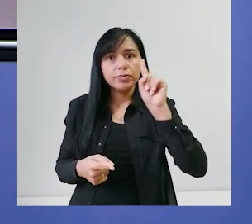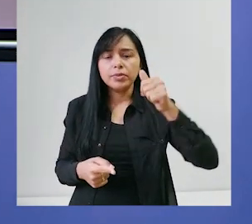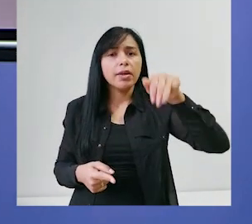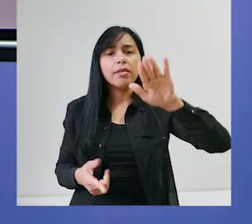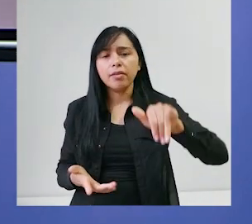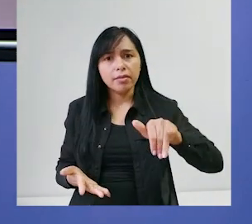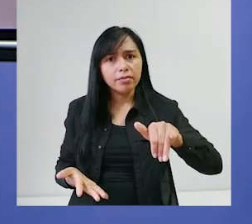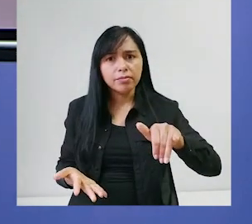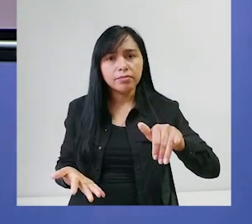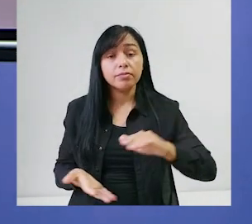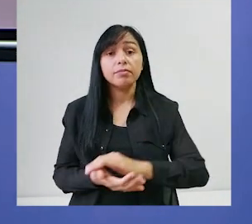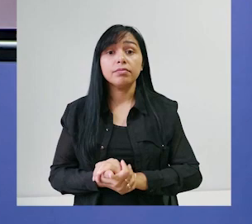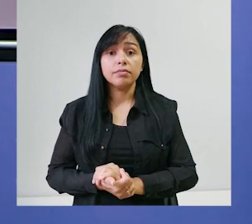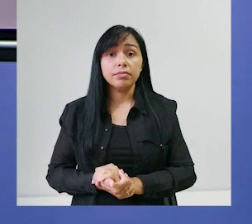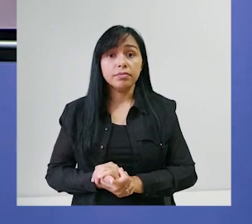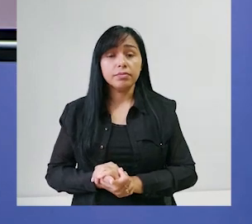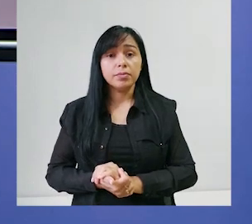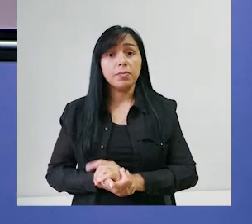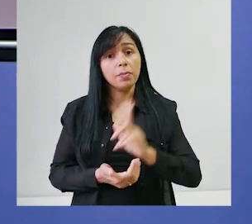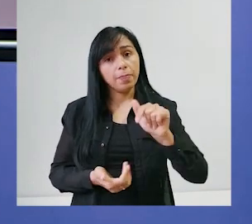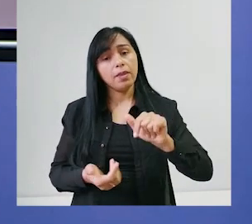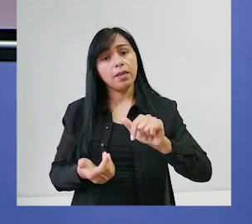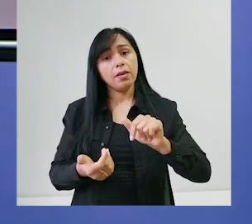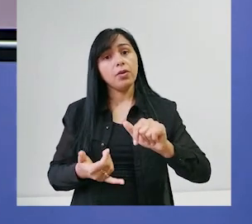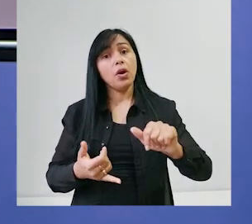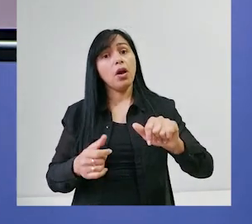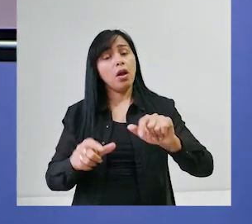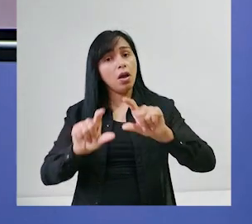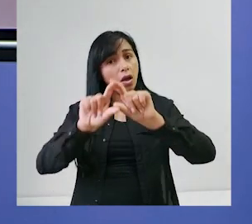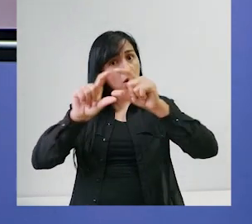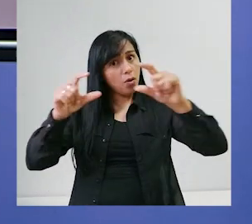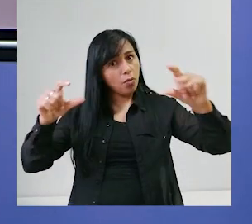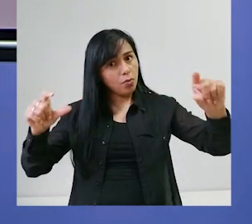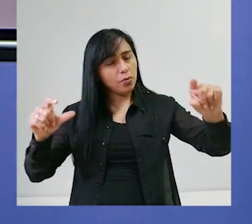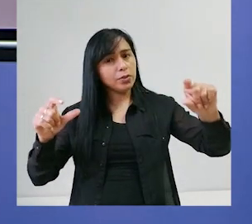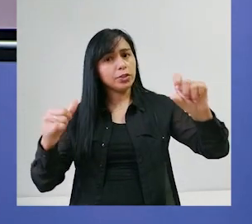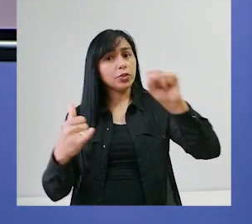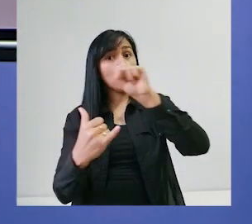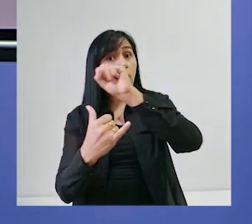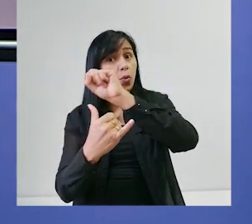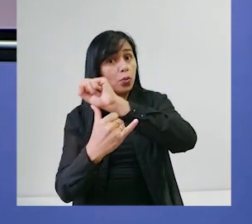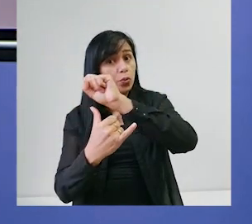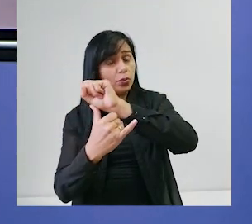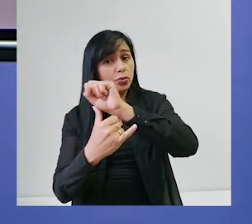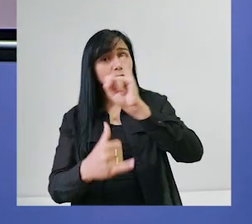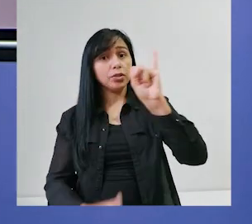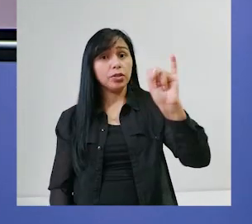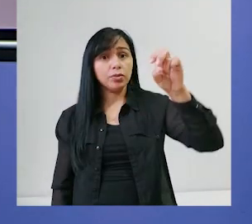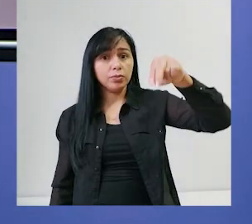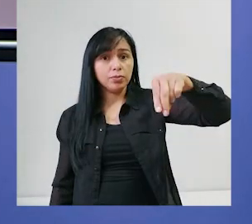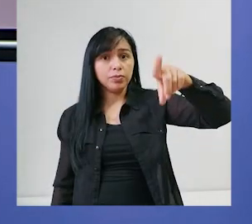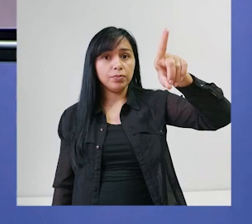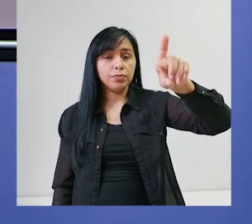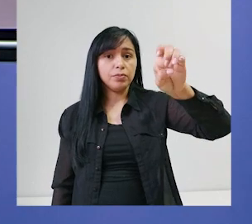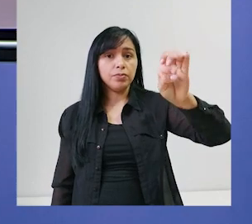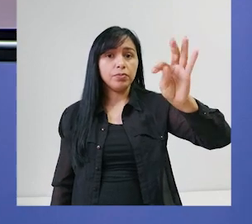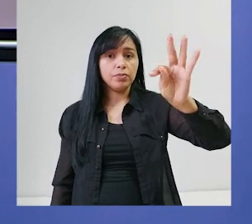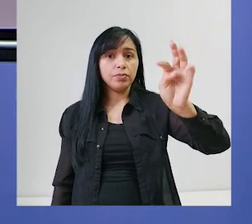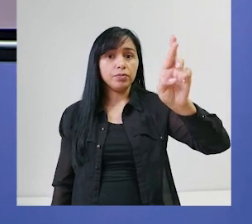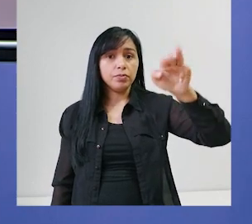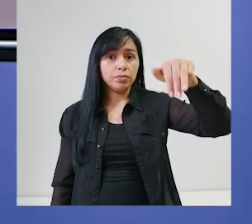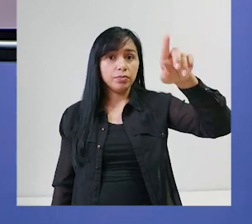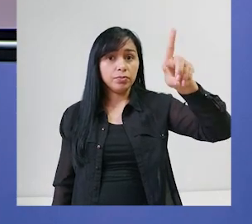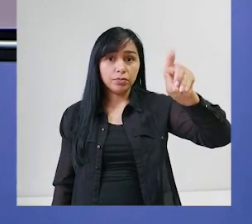neste caso nós temos aí uma oração com sujeito indeterminado não consigo identificar quem